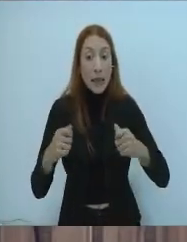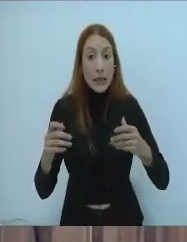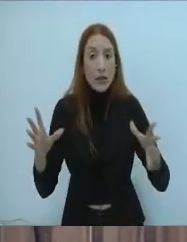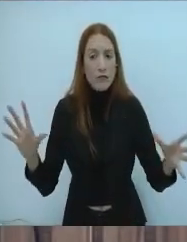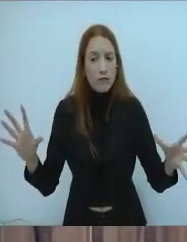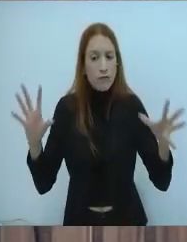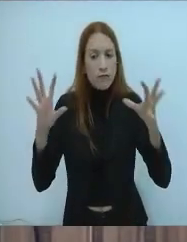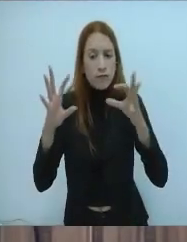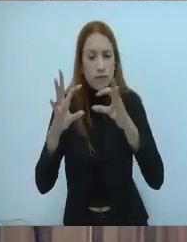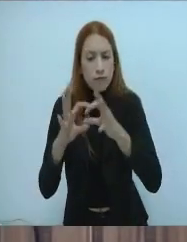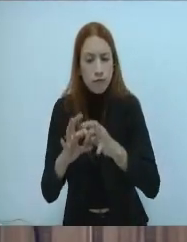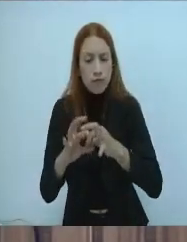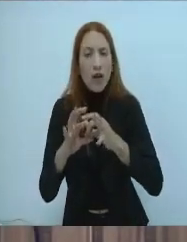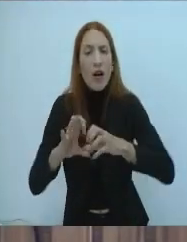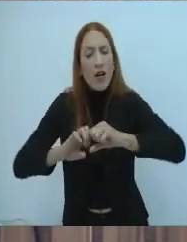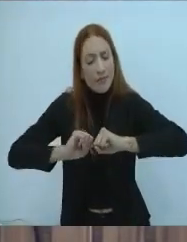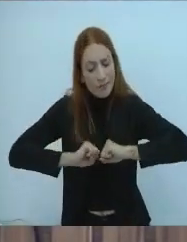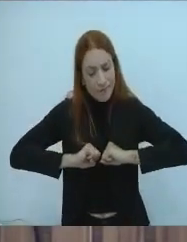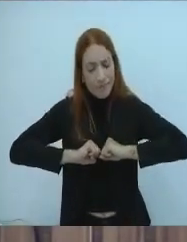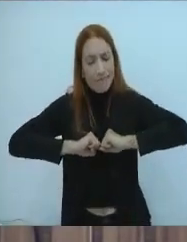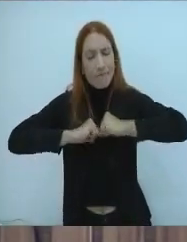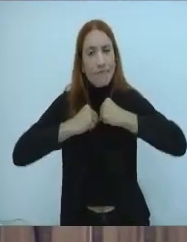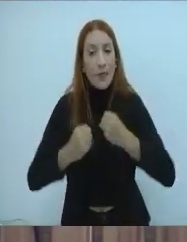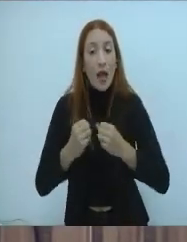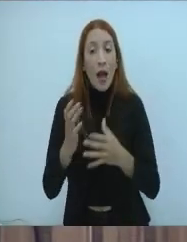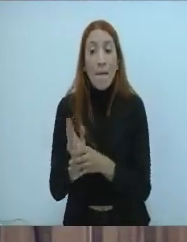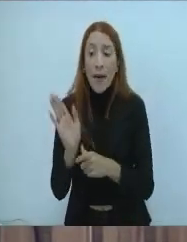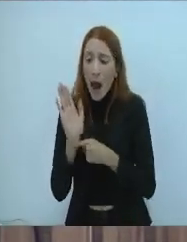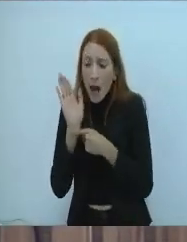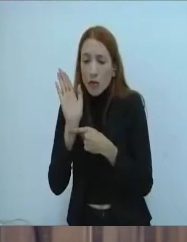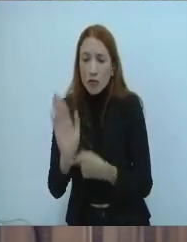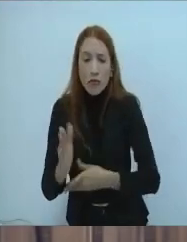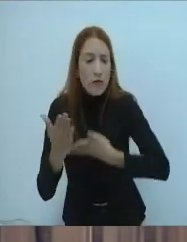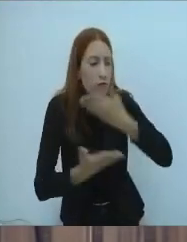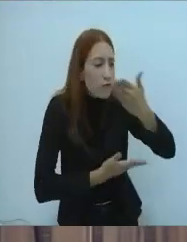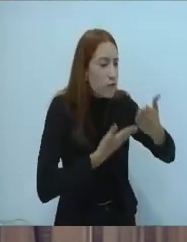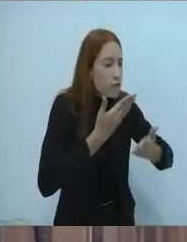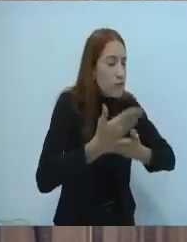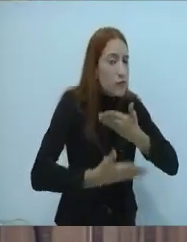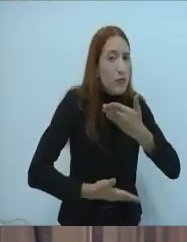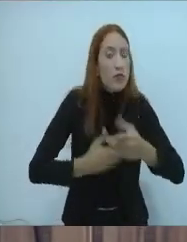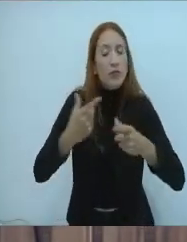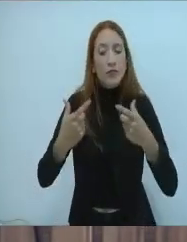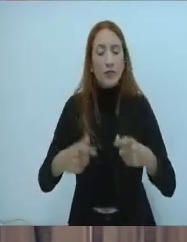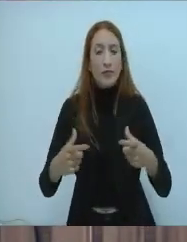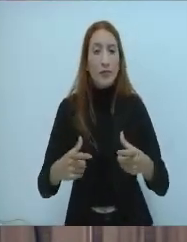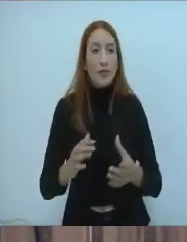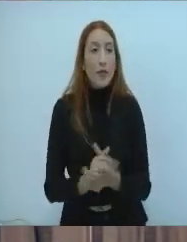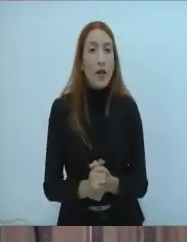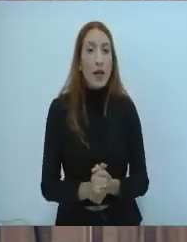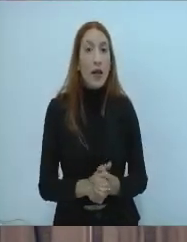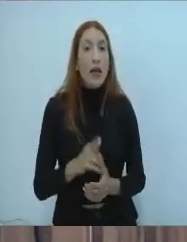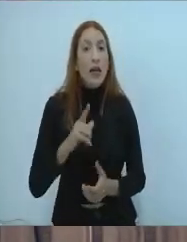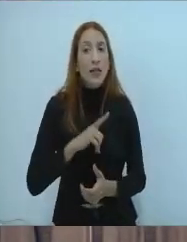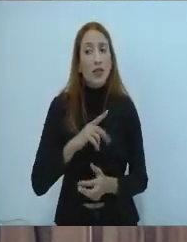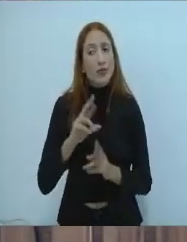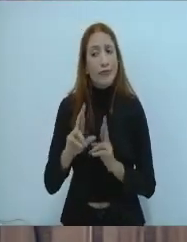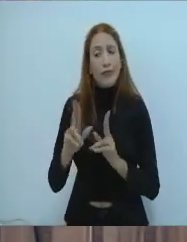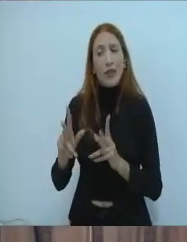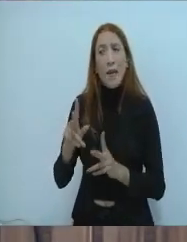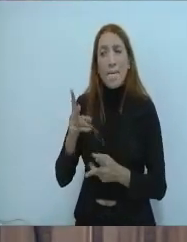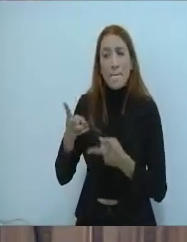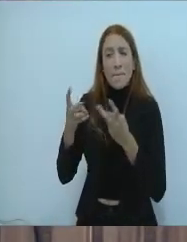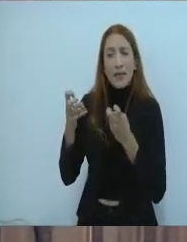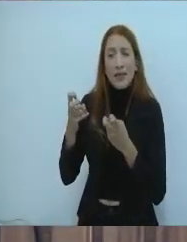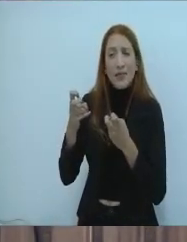esforços para reestruturar e ajudar essas unidades de saúde recentemente vimos uma oposição